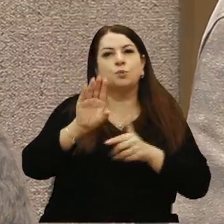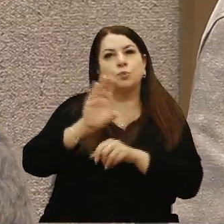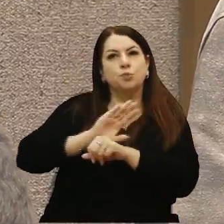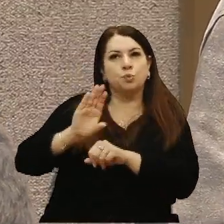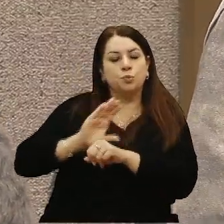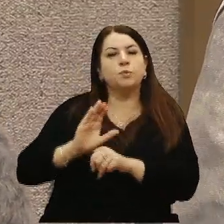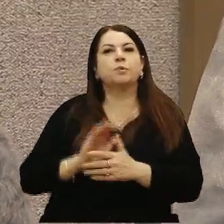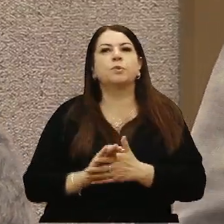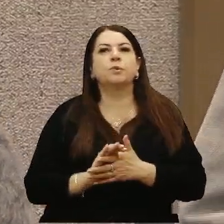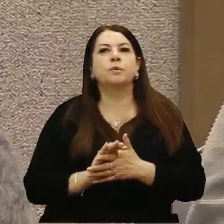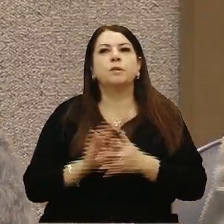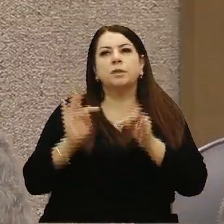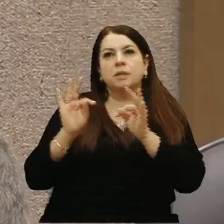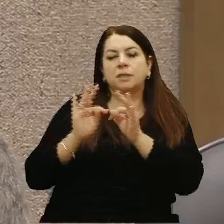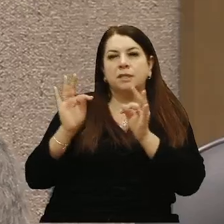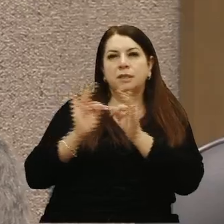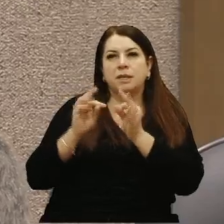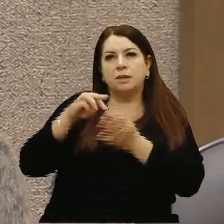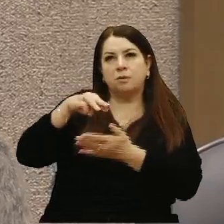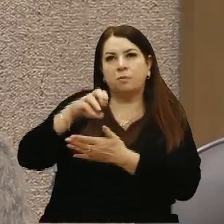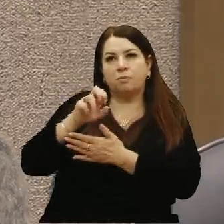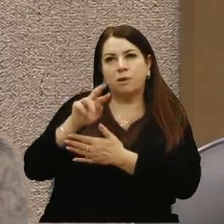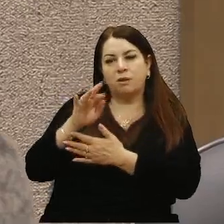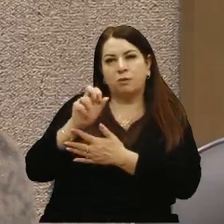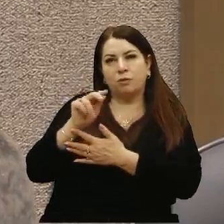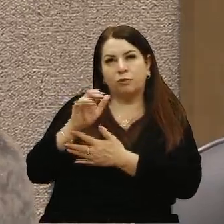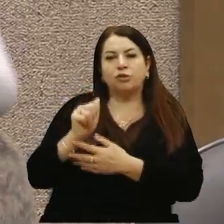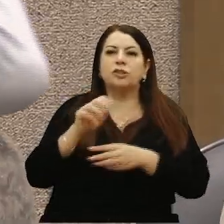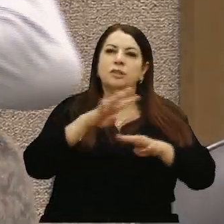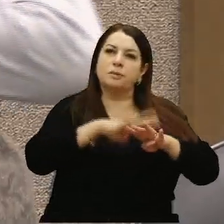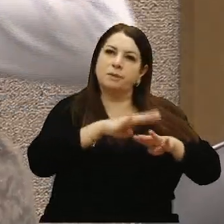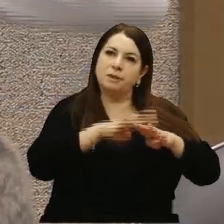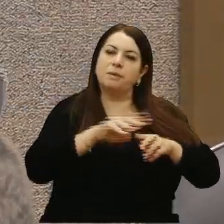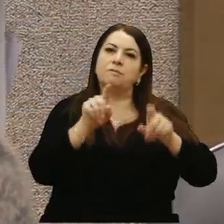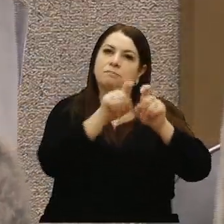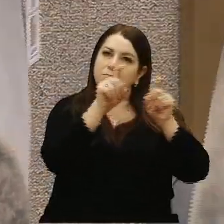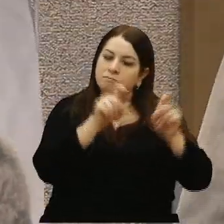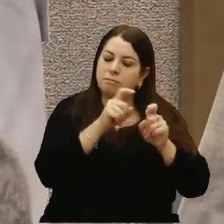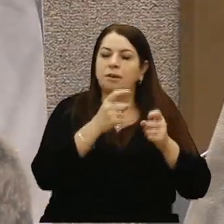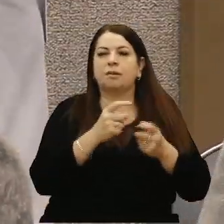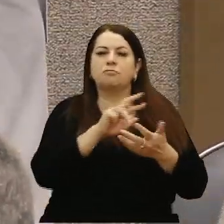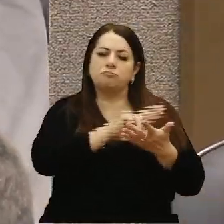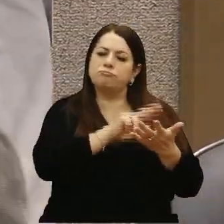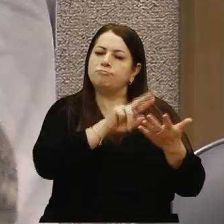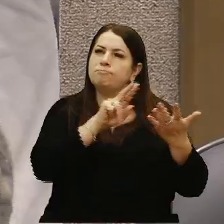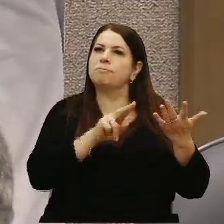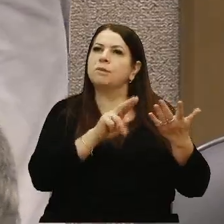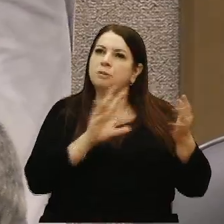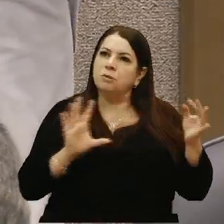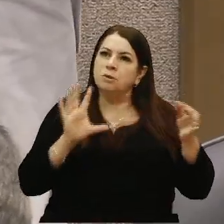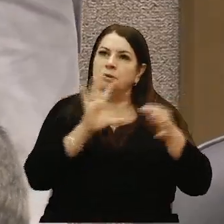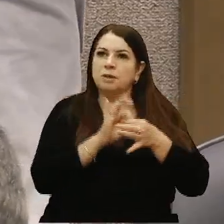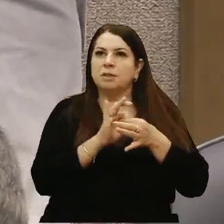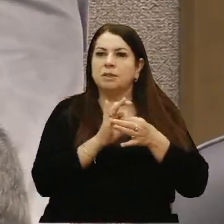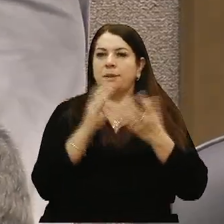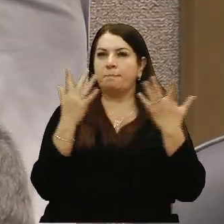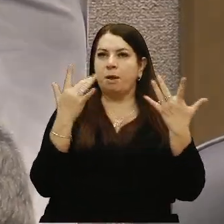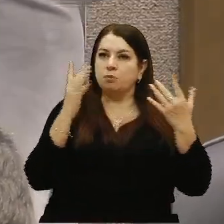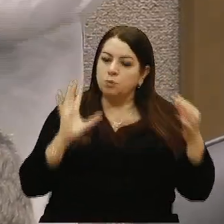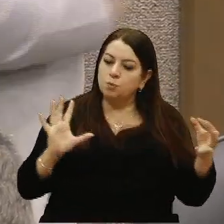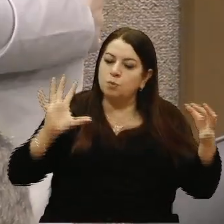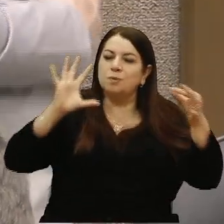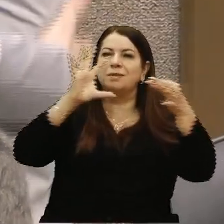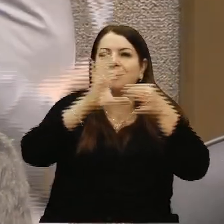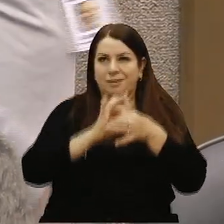cursos, técnico de metrologia, matemática, informática. Então, conexão, mãos que se